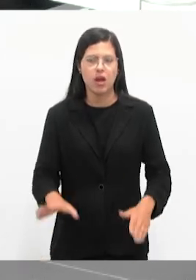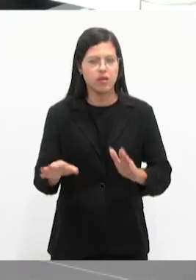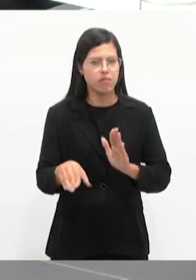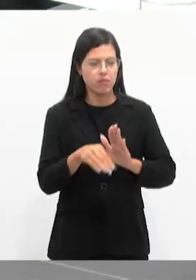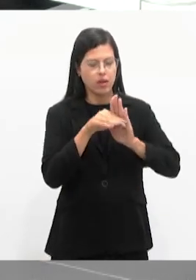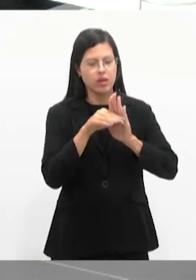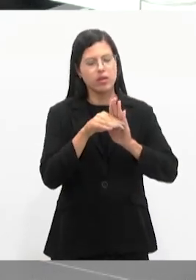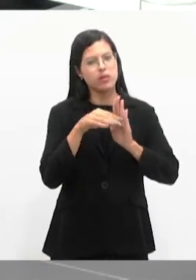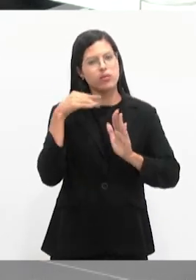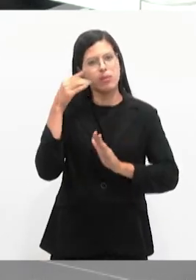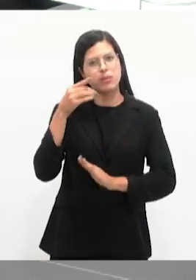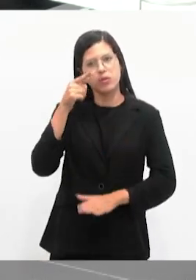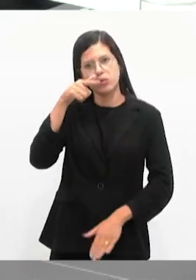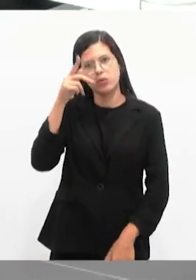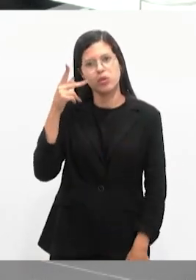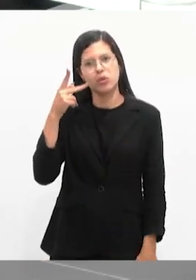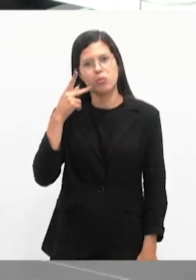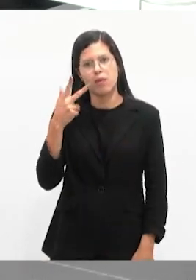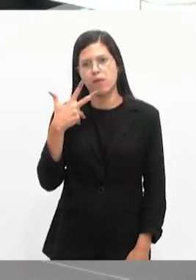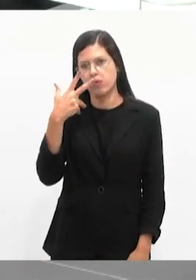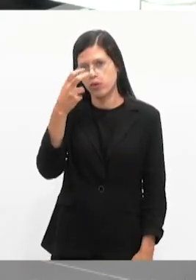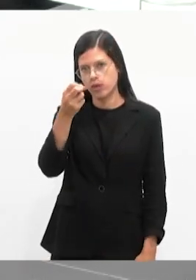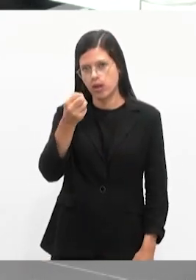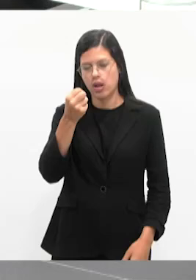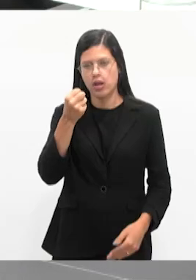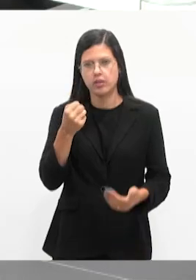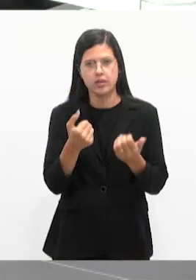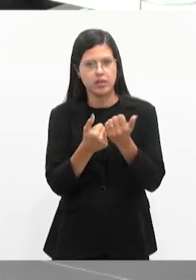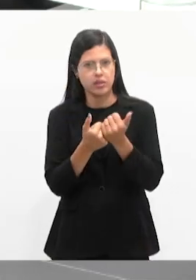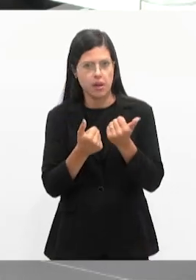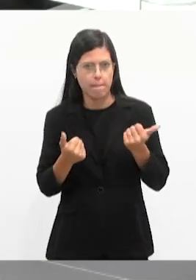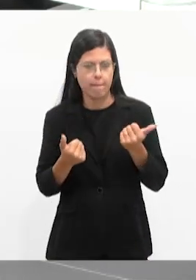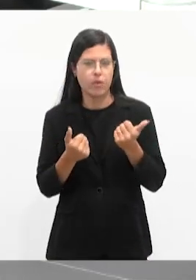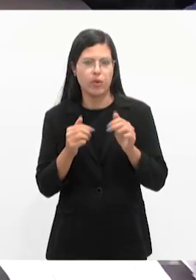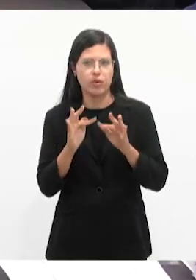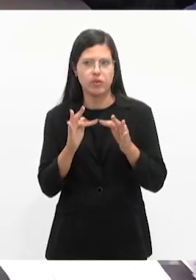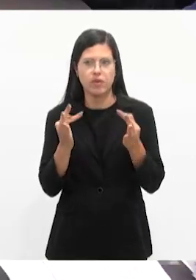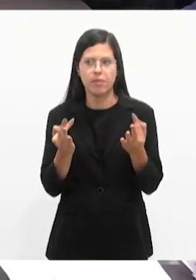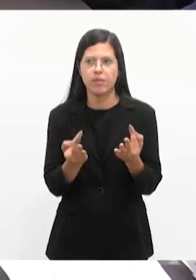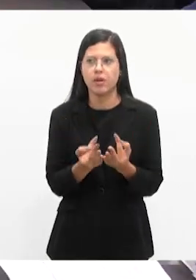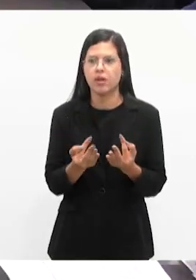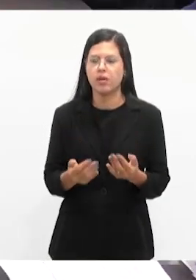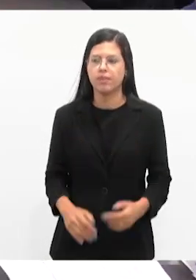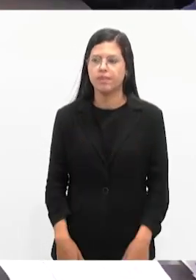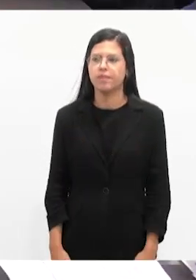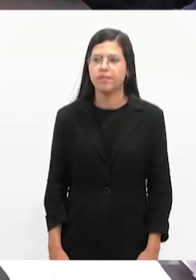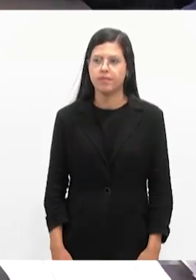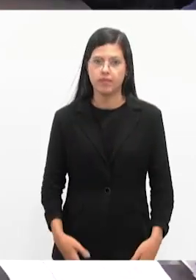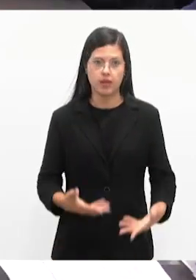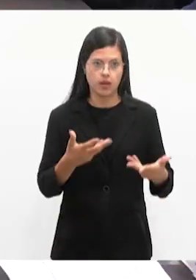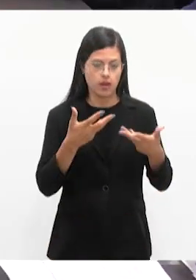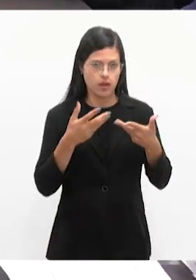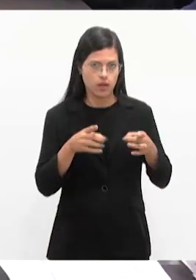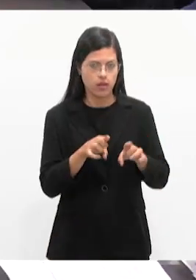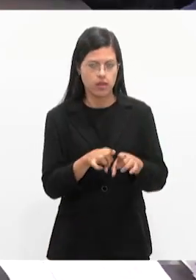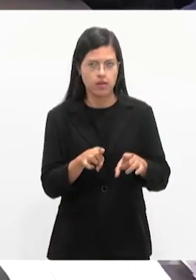Paulo fortalece ainda mais esse apoio às famílias. Queria acrescentar também